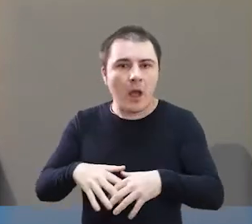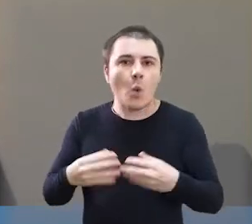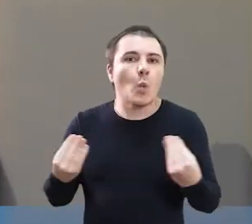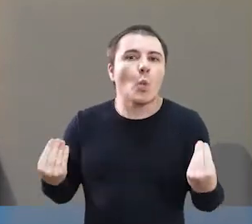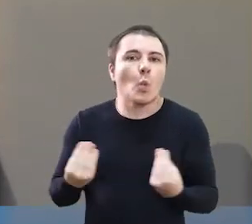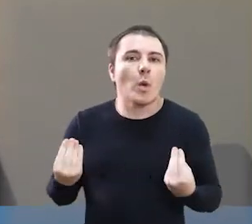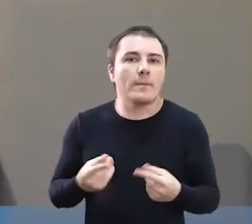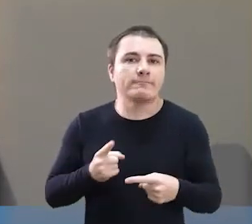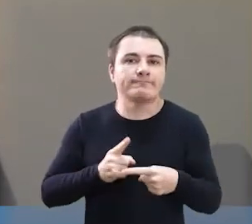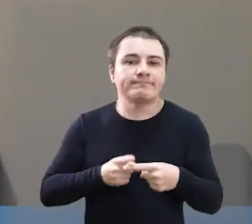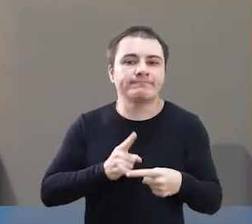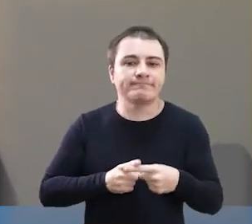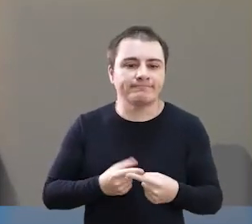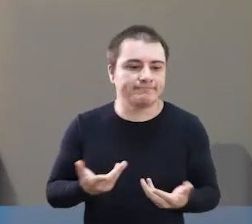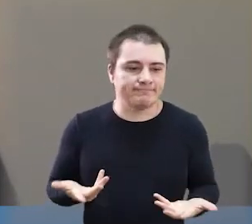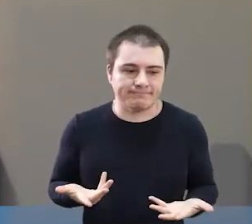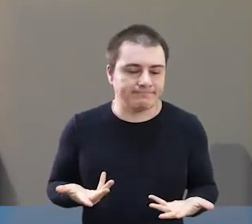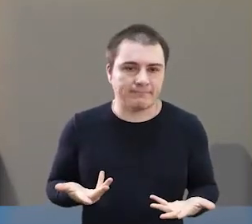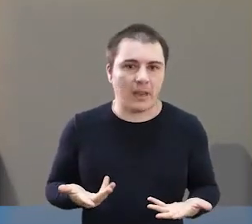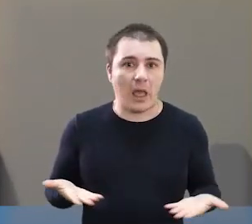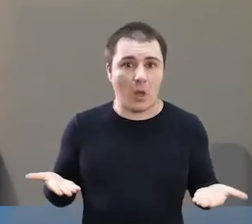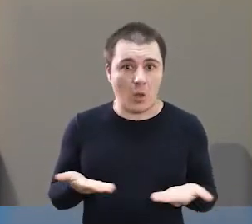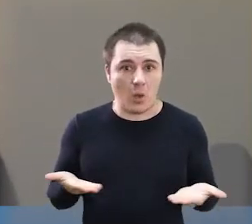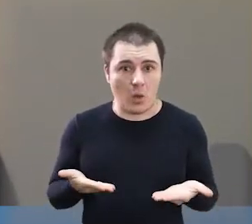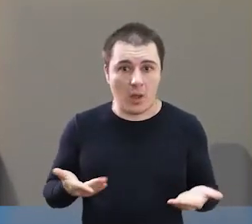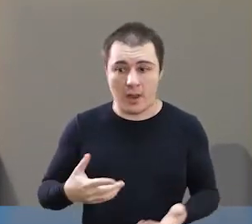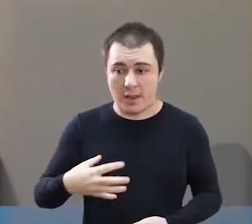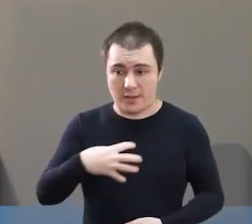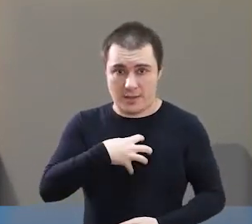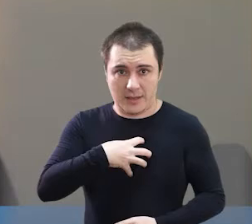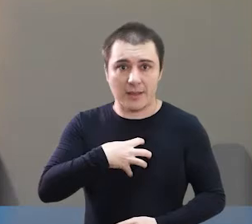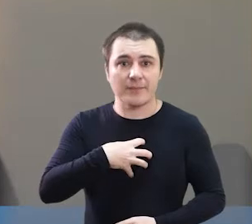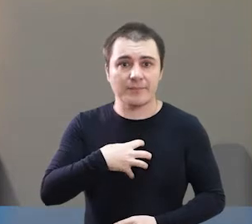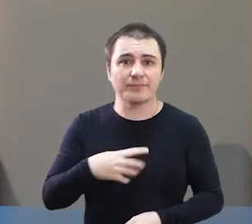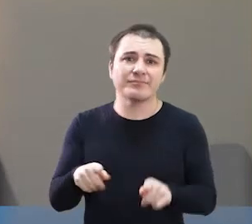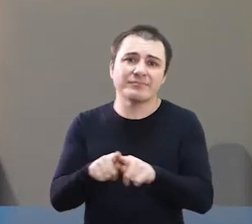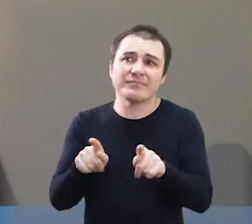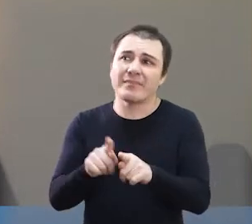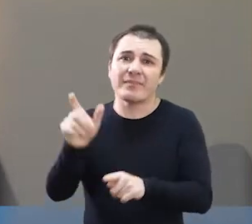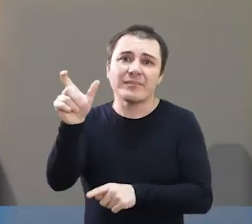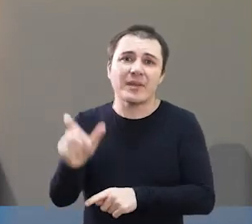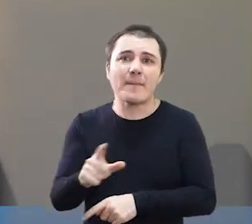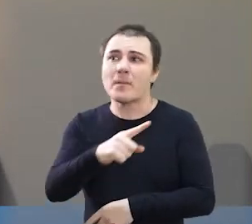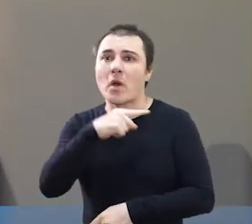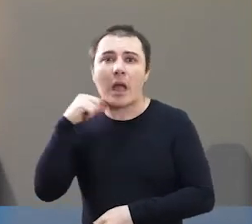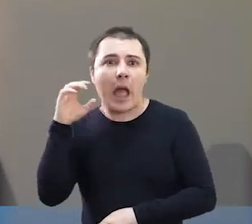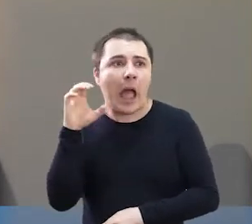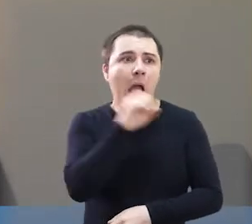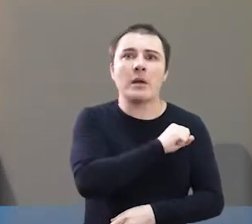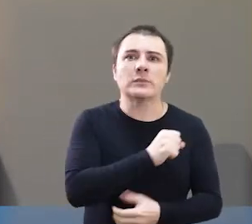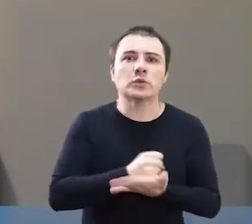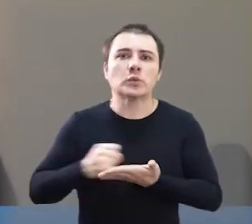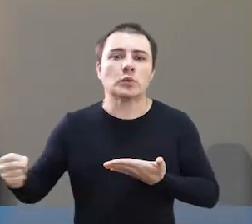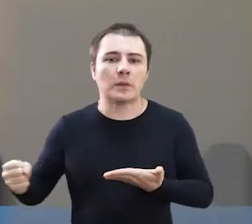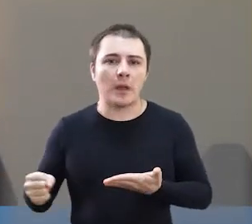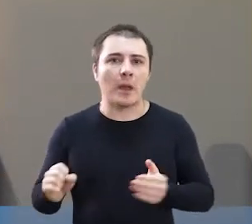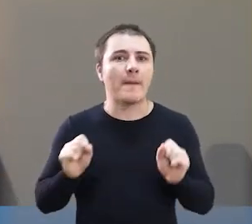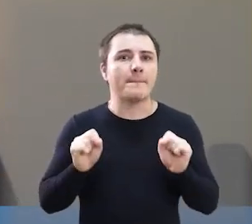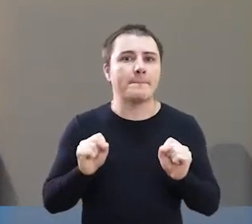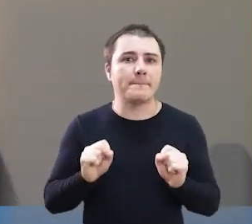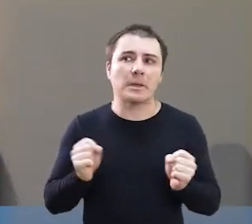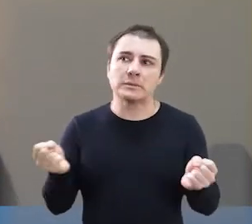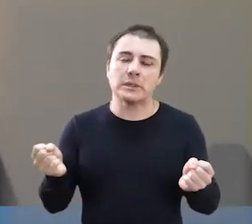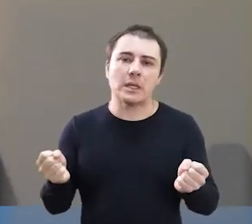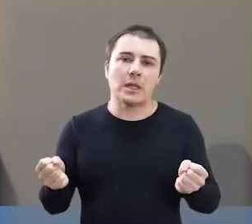essas fases, compreender e estar em paz consigo mesmo e com a pessoa também, né? Pode acontecer de ter algum tipo